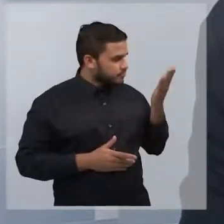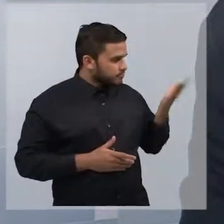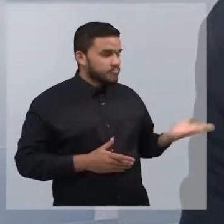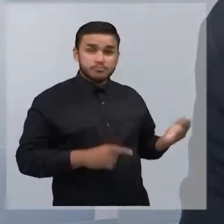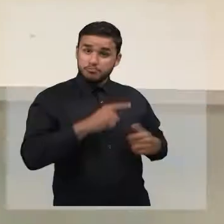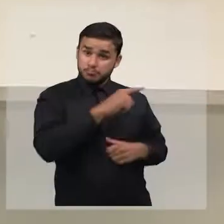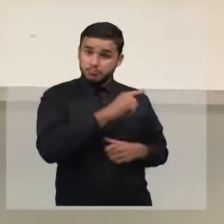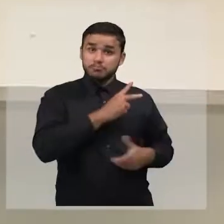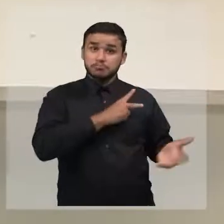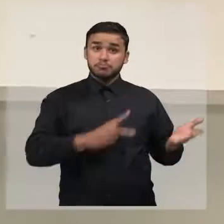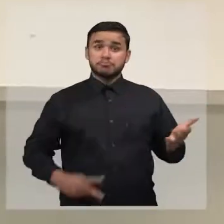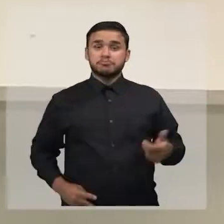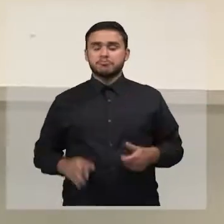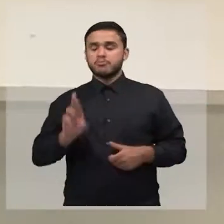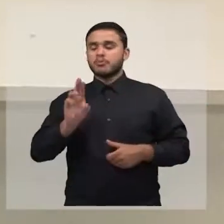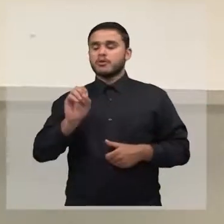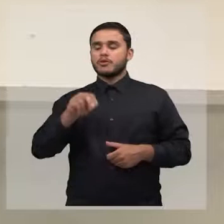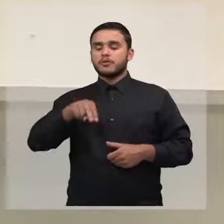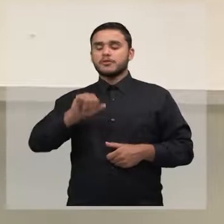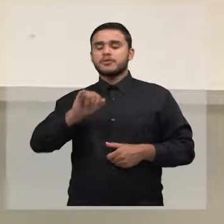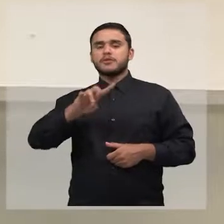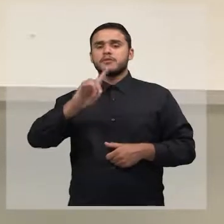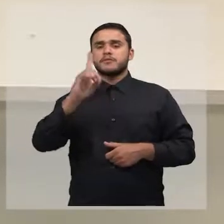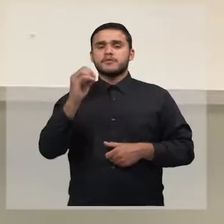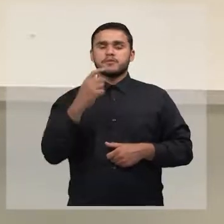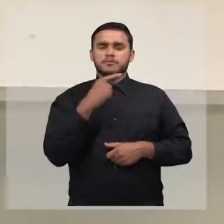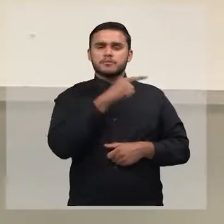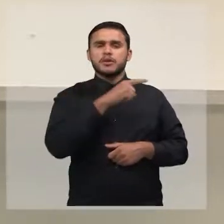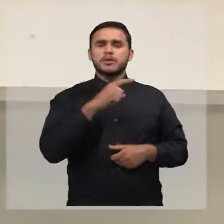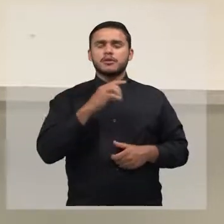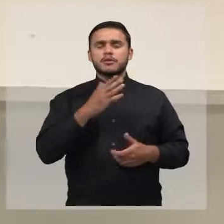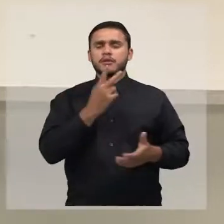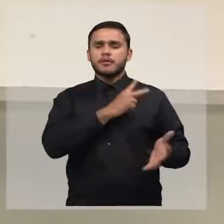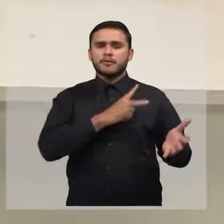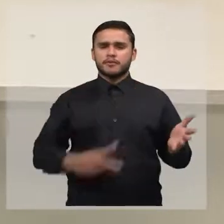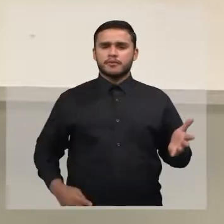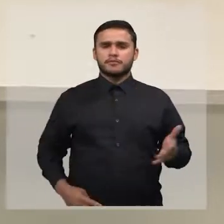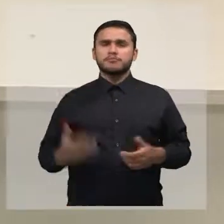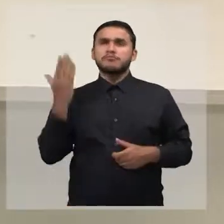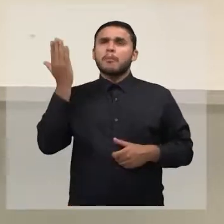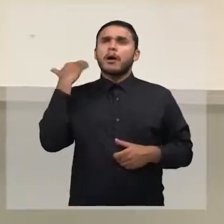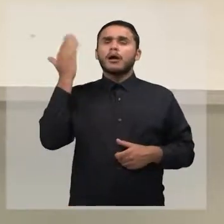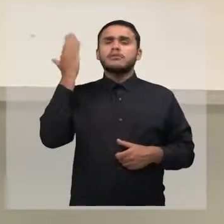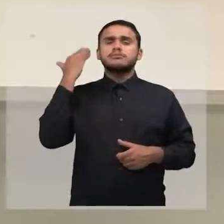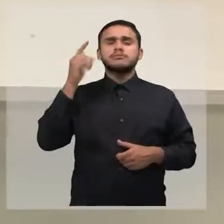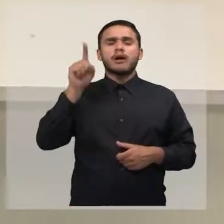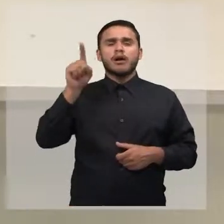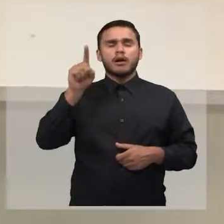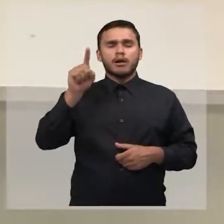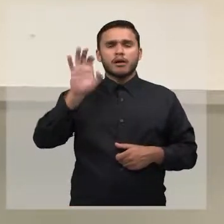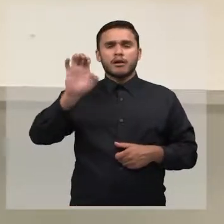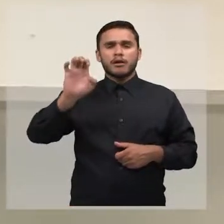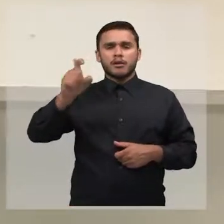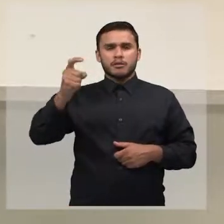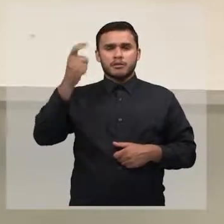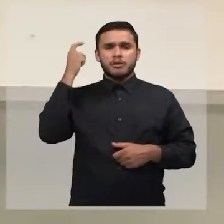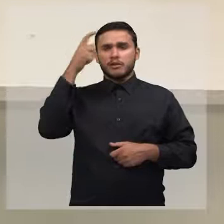O vereador Ronivaldo Maia atuou na liderança do governo, na